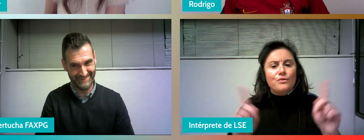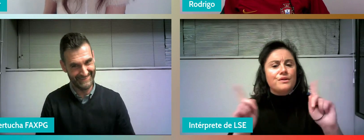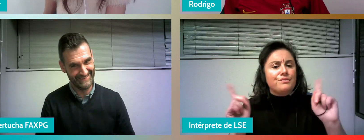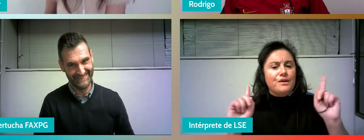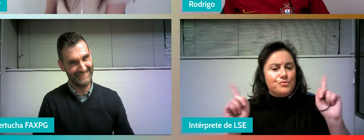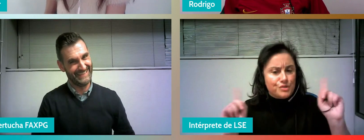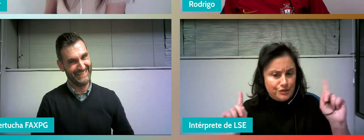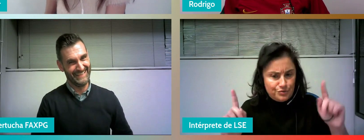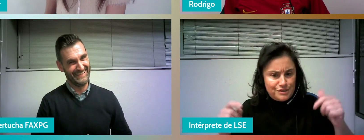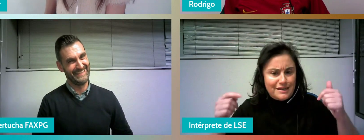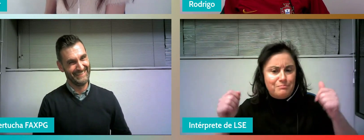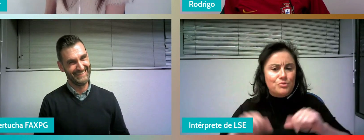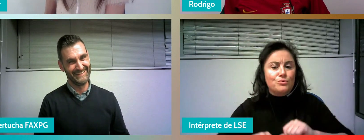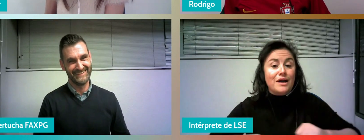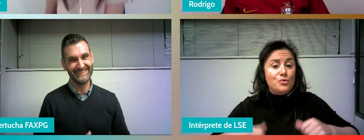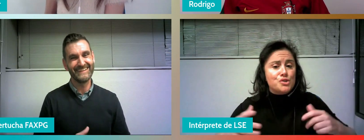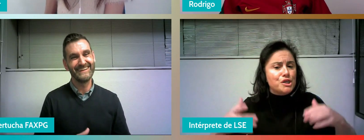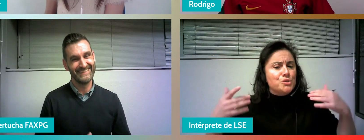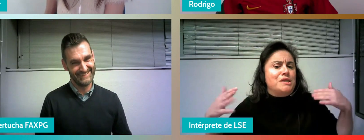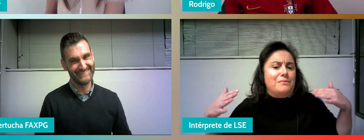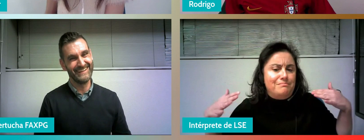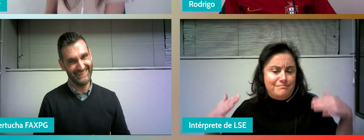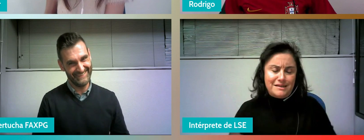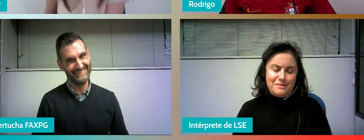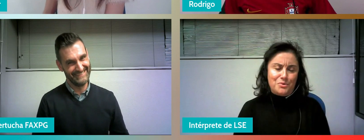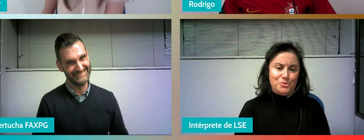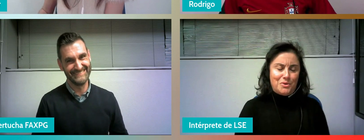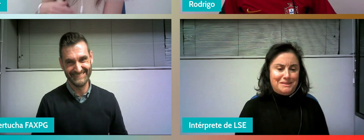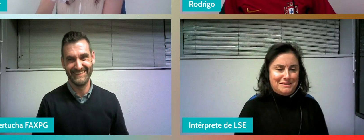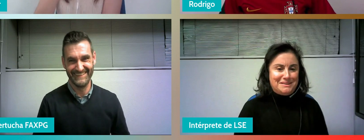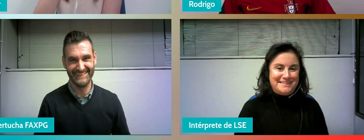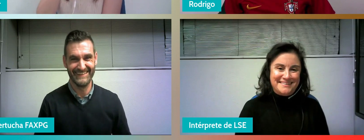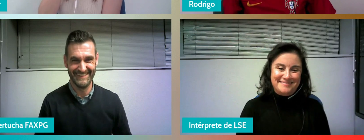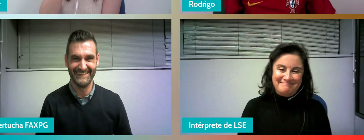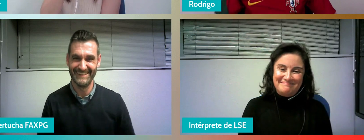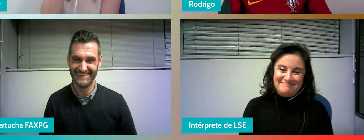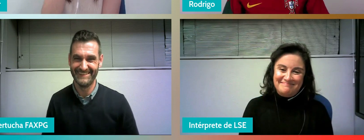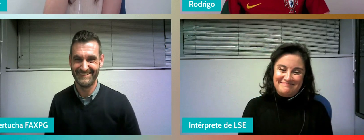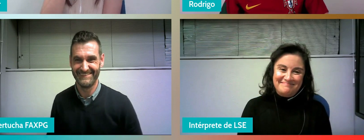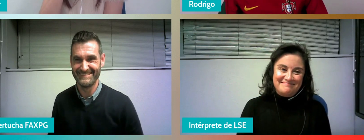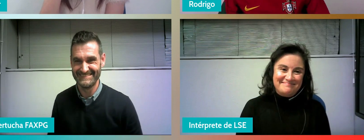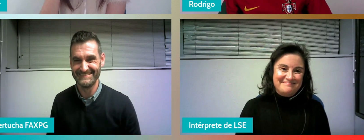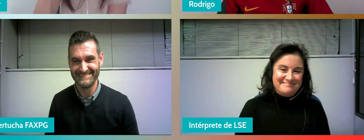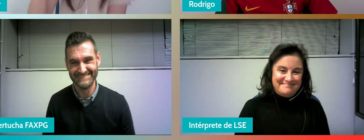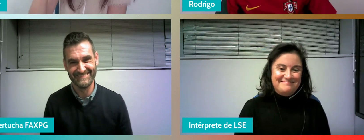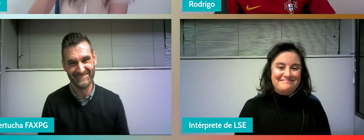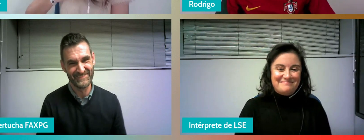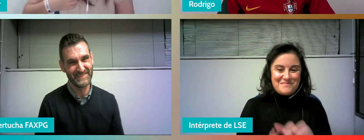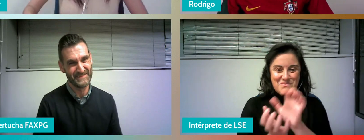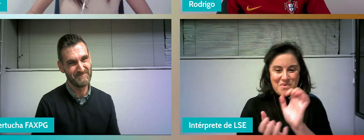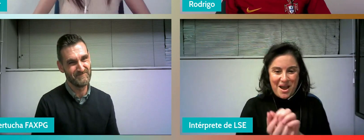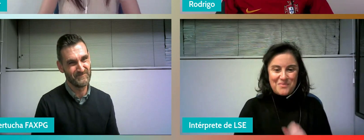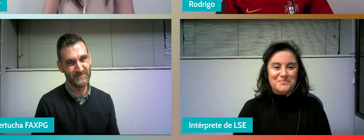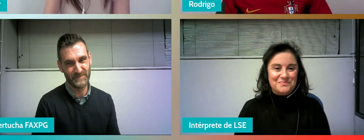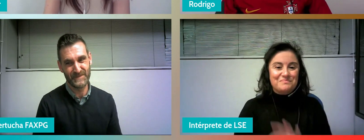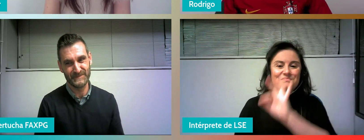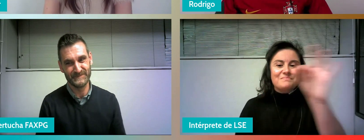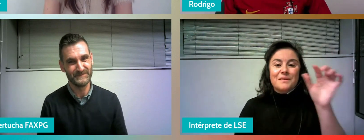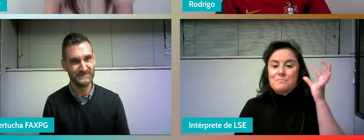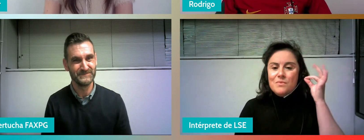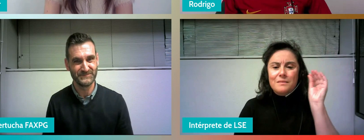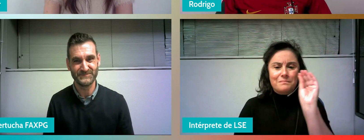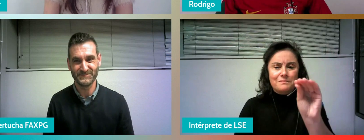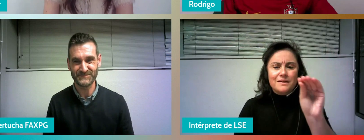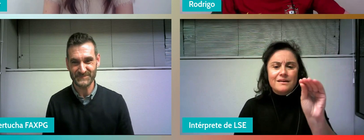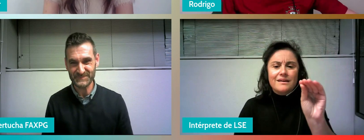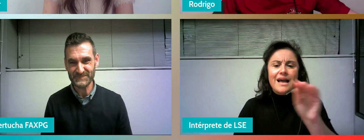non coñecía os signos. Xa Portugal os signos xa viña de moito antes. Wow. E como